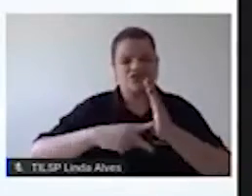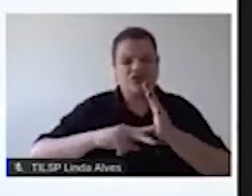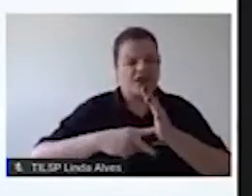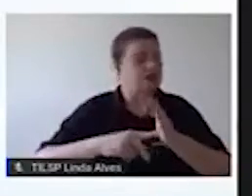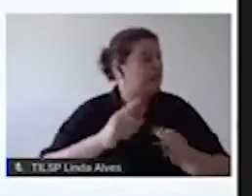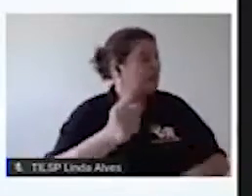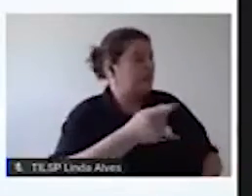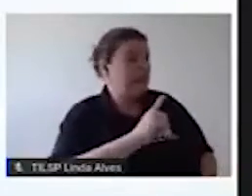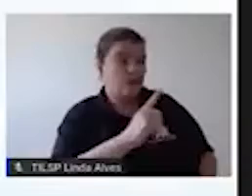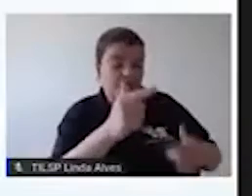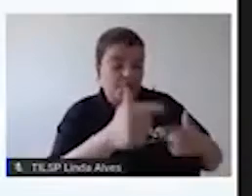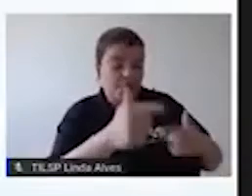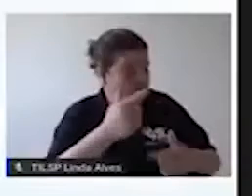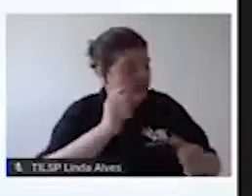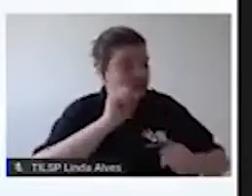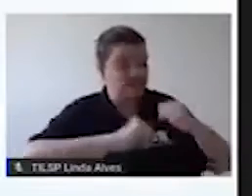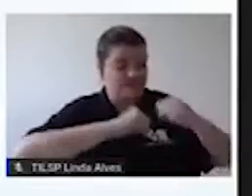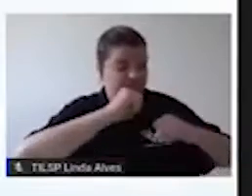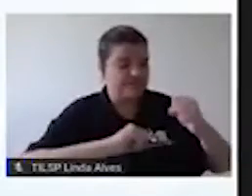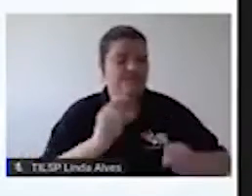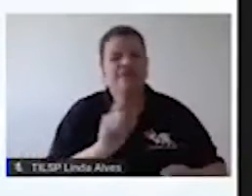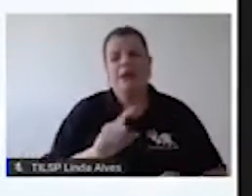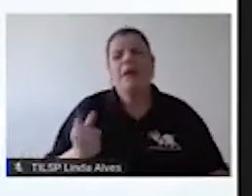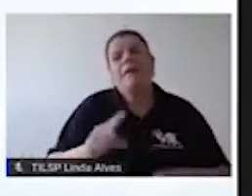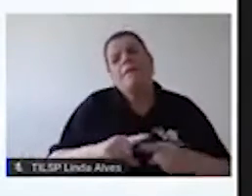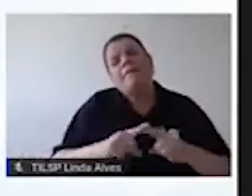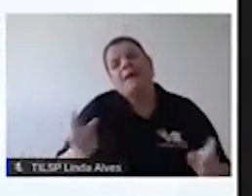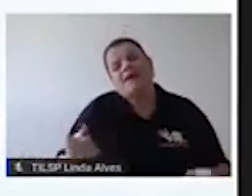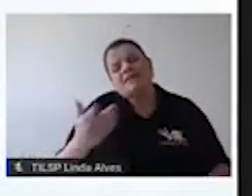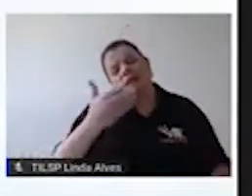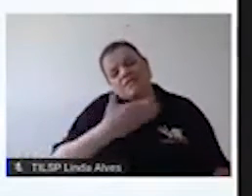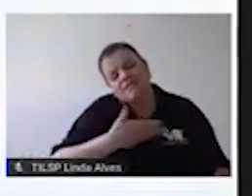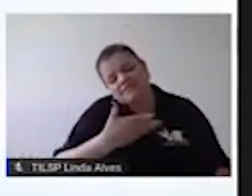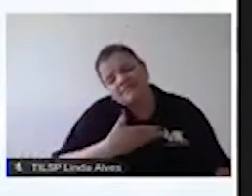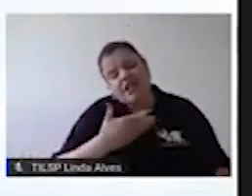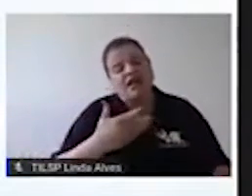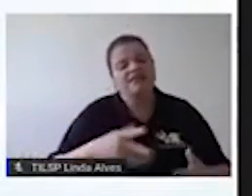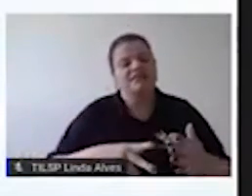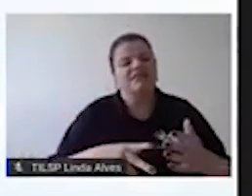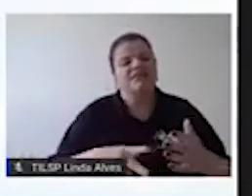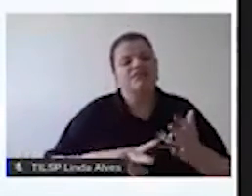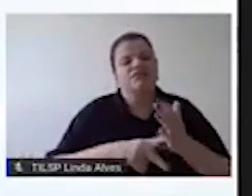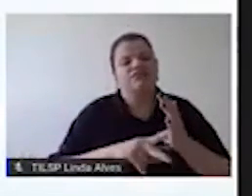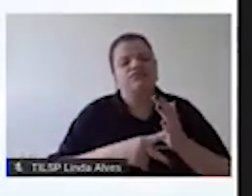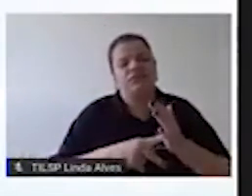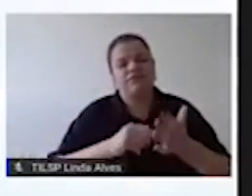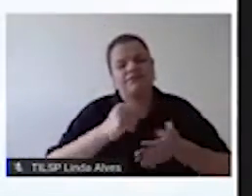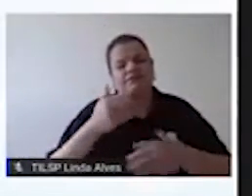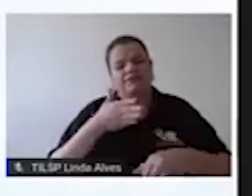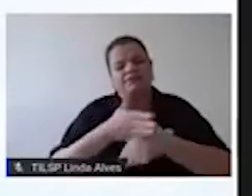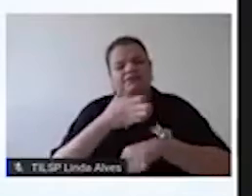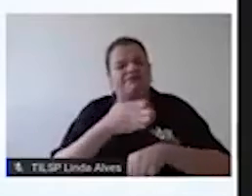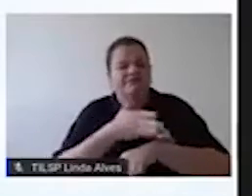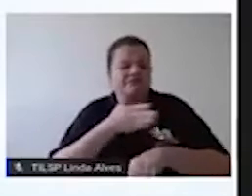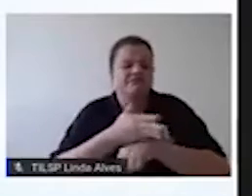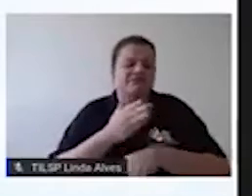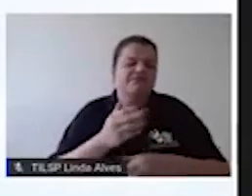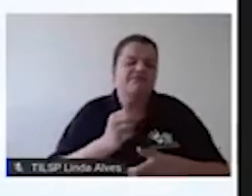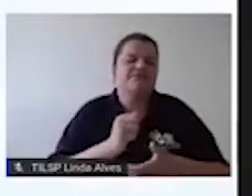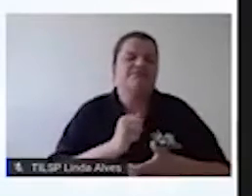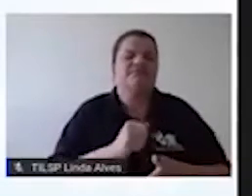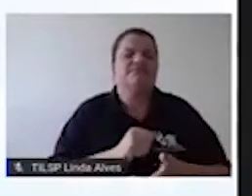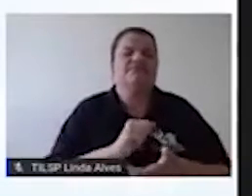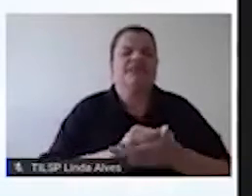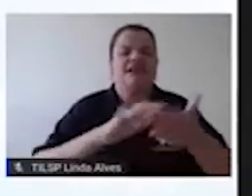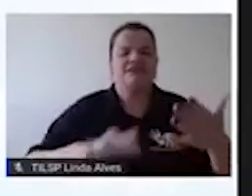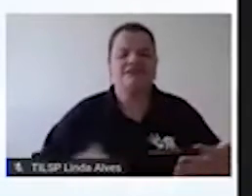nossa categoria, mas pela amizade que tinha e estava participando de uma atividade sobre